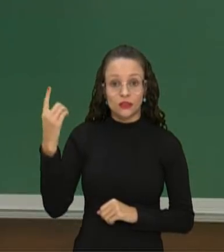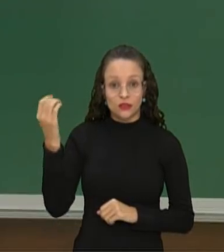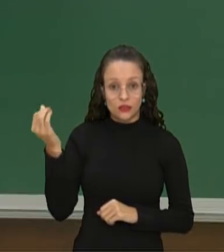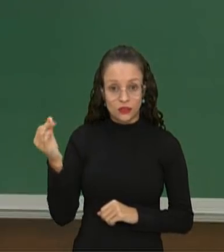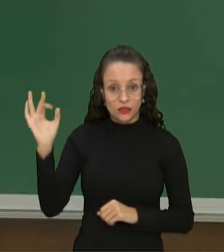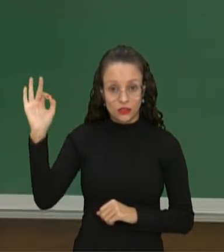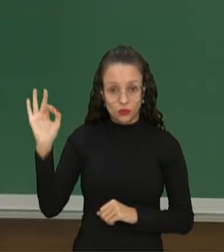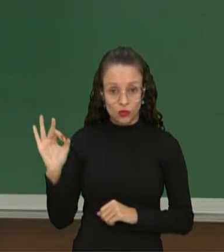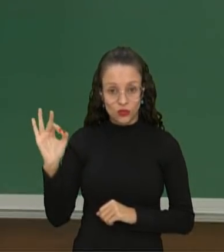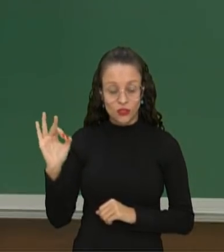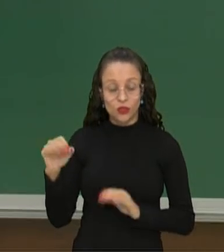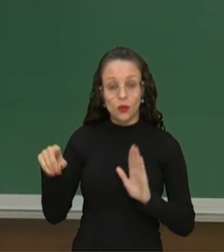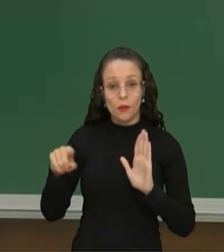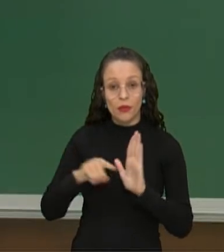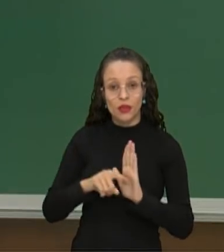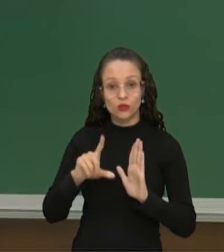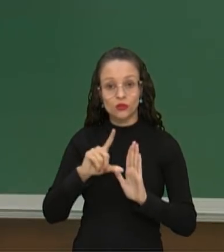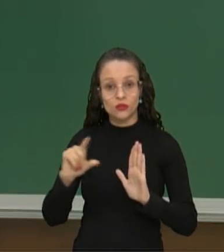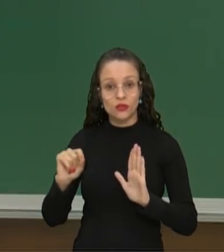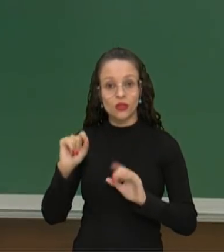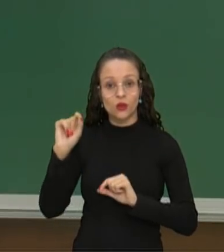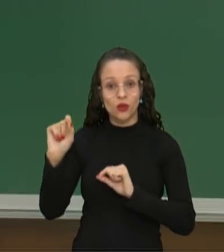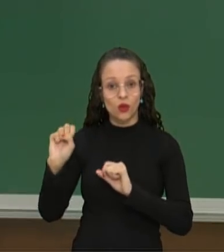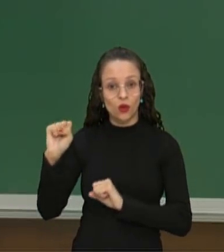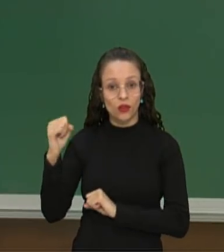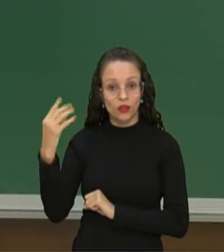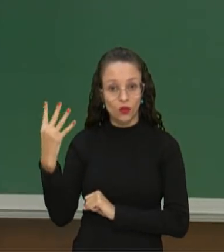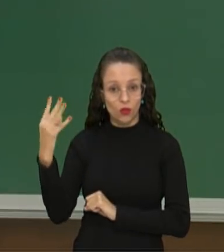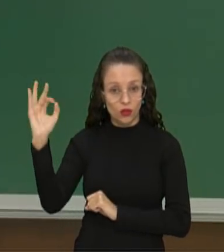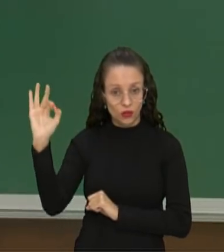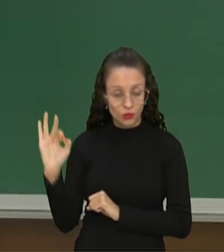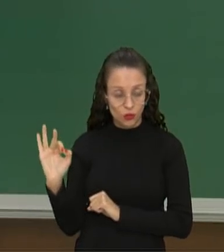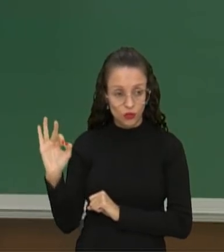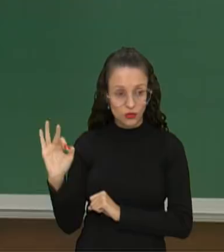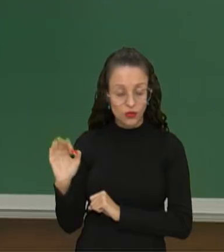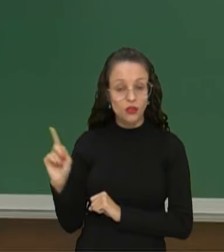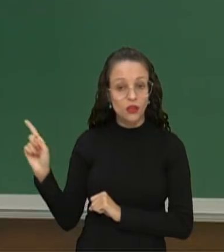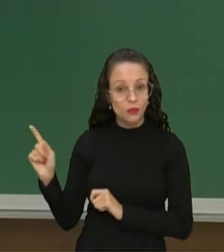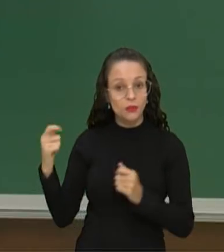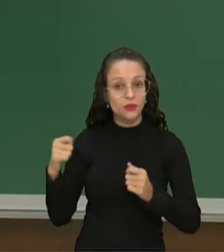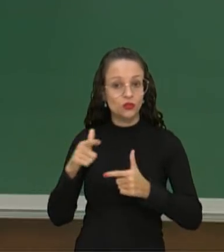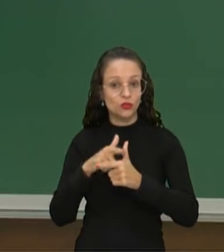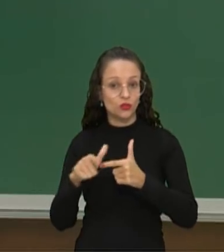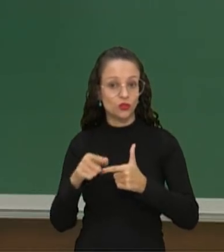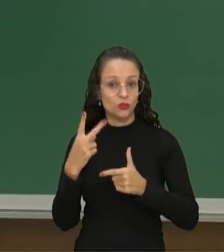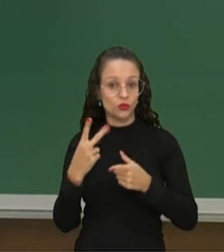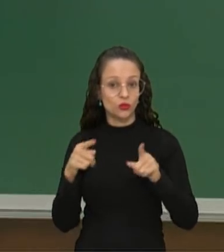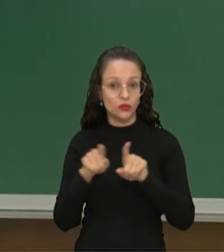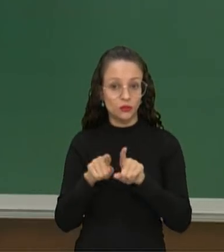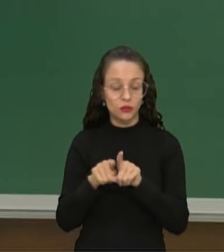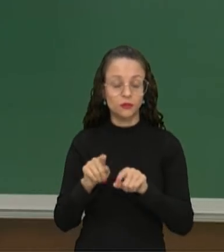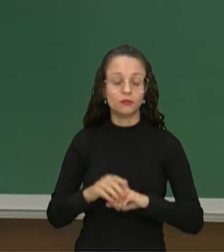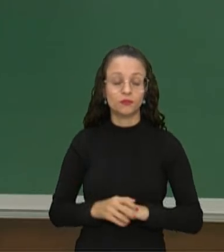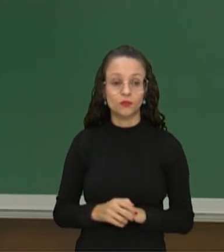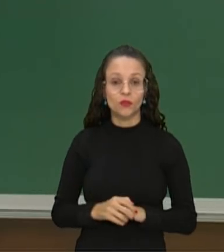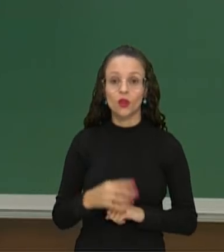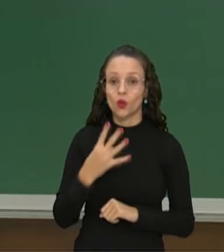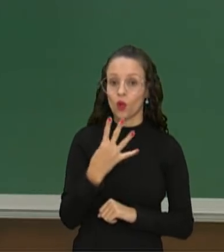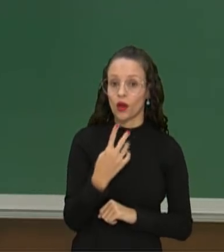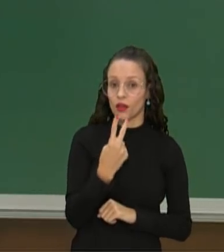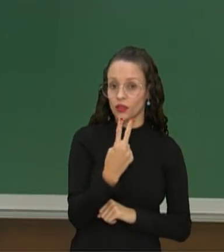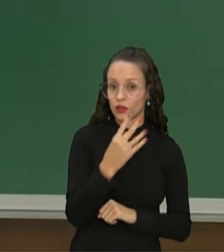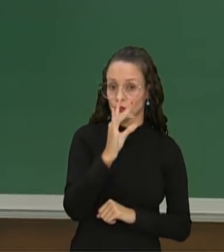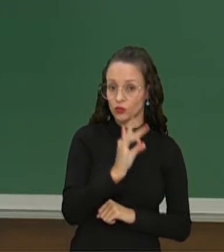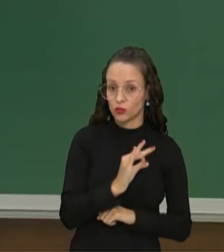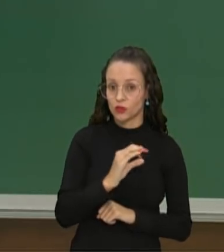16% menos 100 vai dar 84% de parental, que eu tenho que dividir por 2, porque eu tenho 2 tipos de parentais.